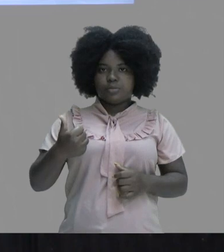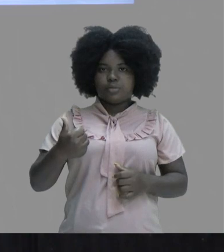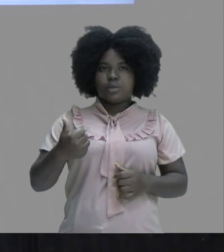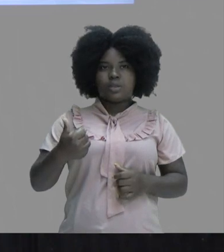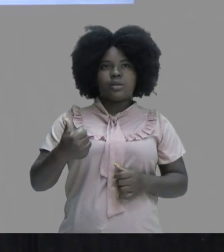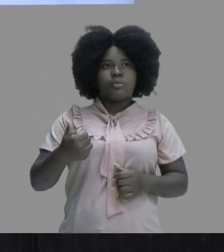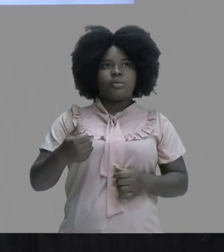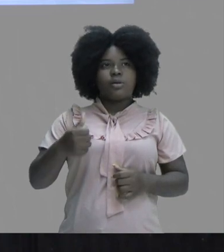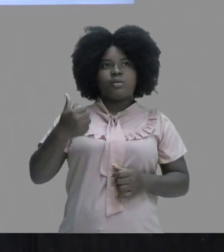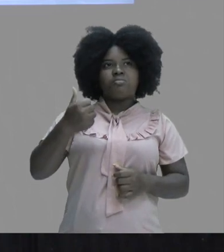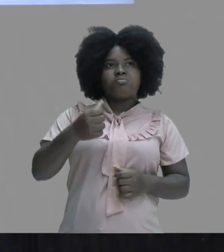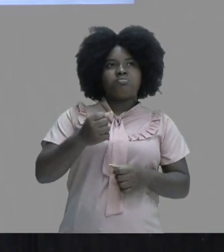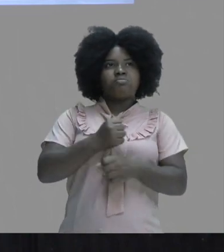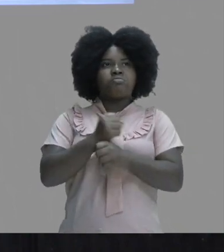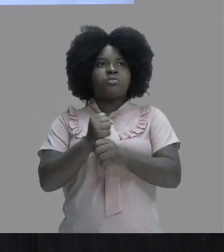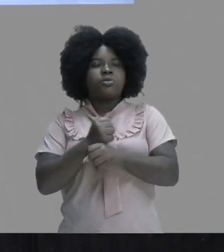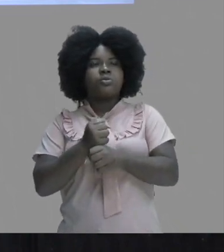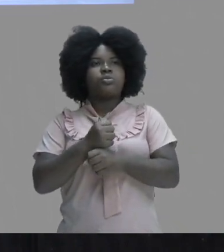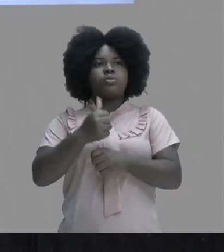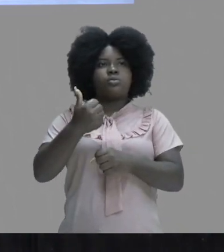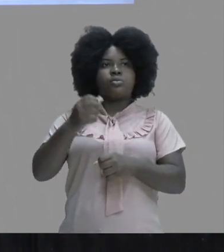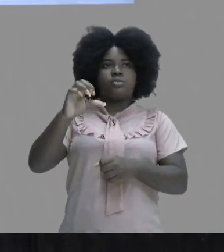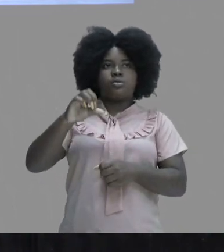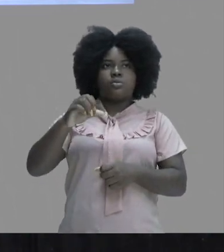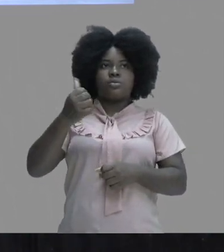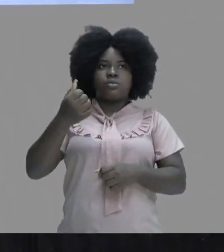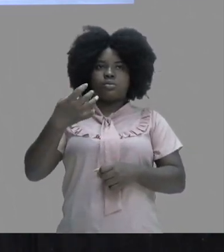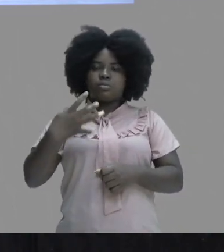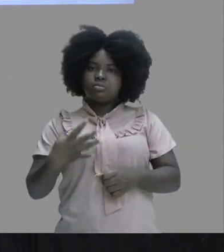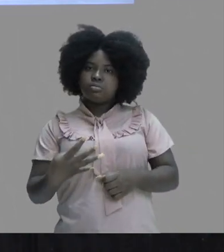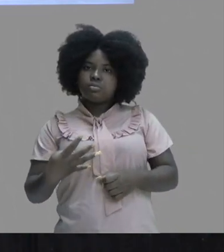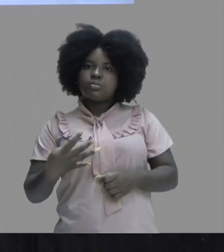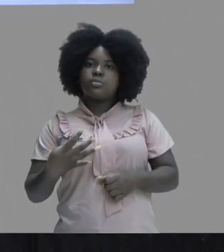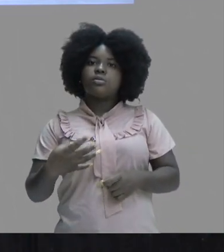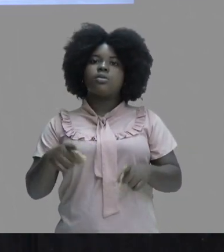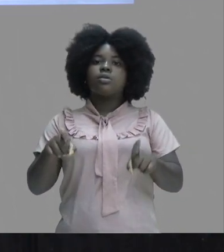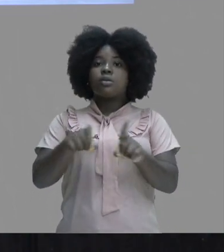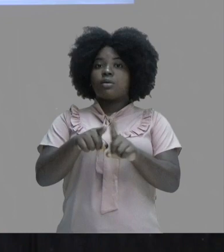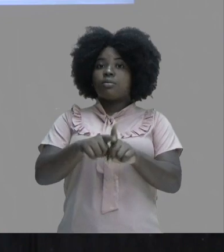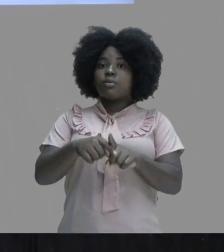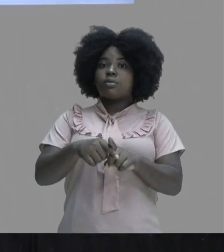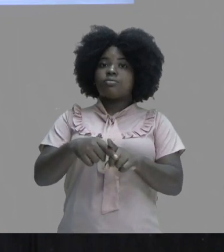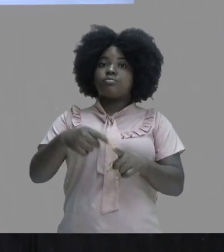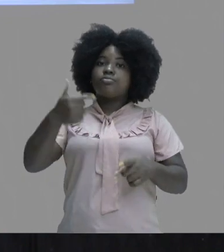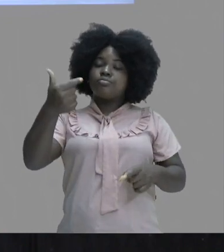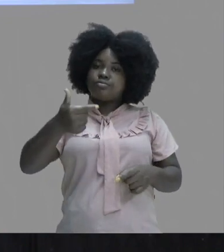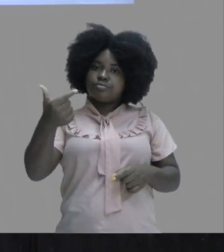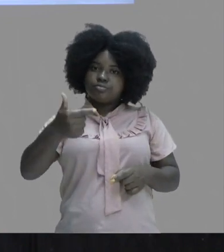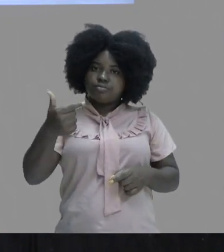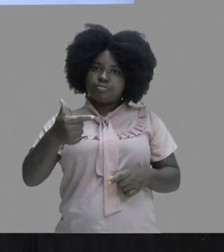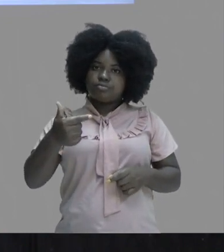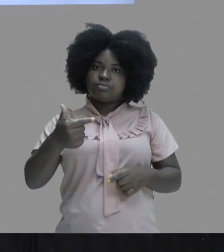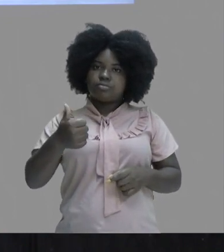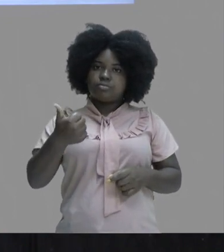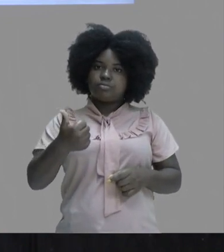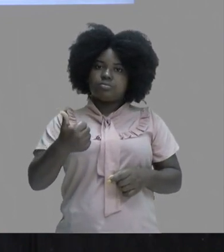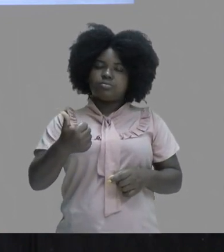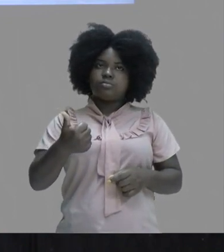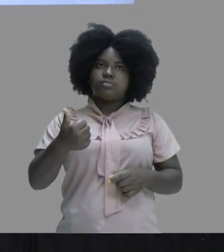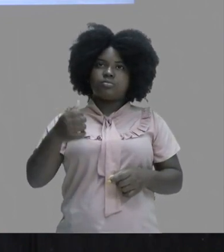1914 e 1919, e a Segunda Guerra, entre 1939 e